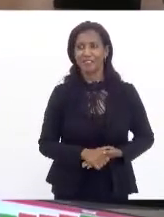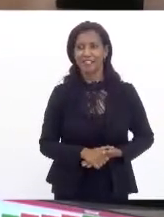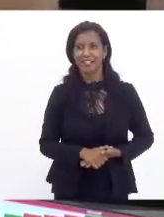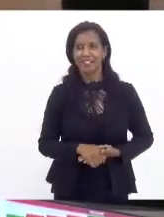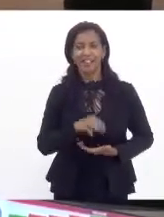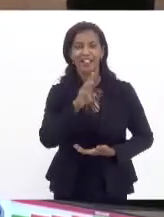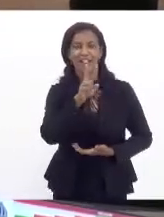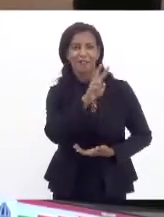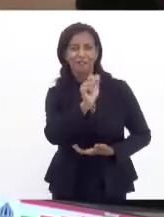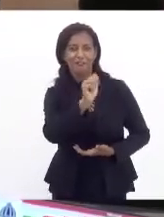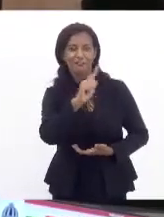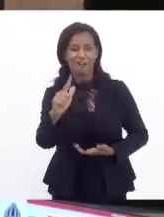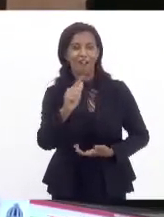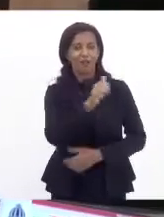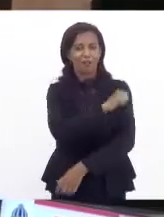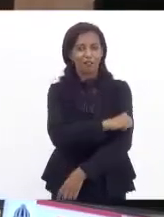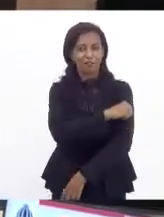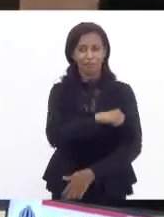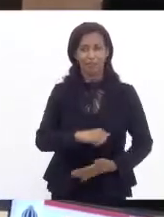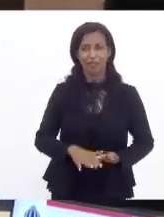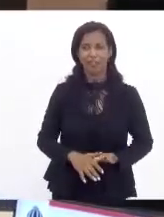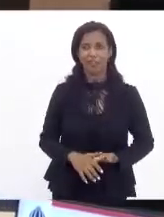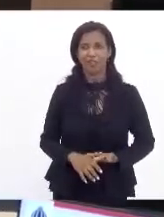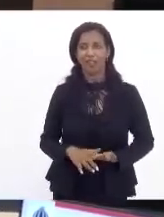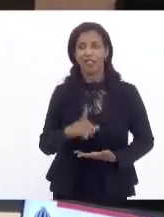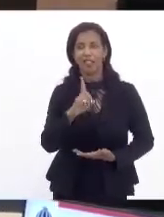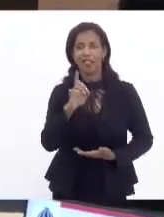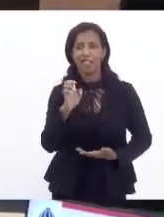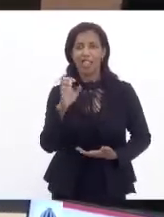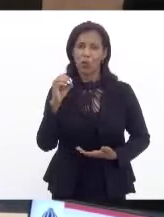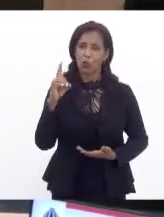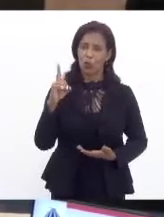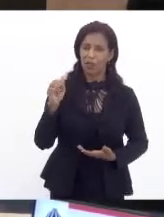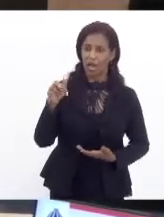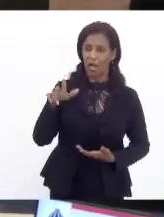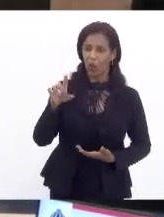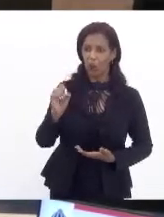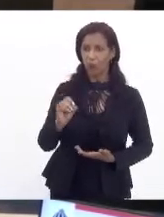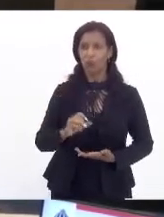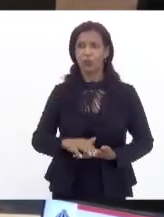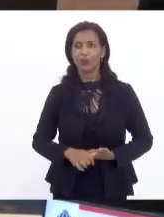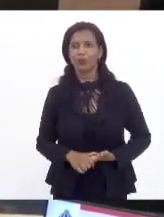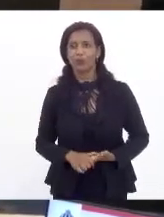Valdo Ceasa, enfermeira, doutor Deodalto,